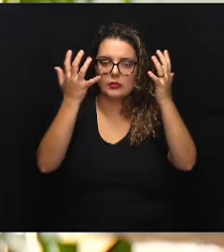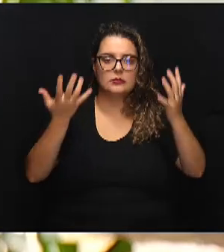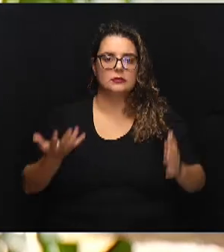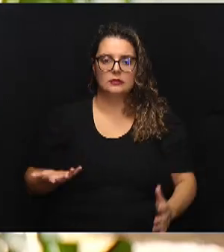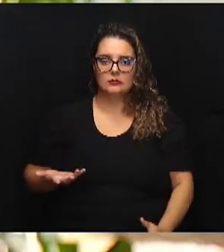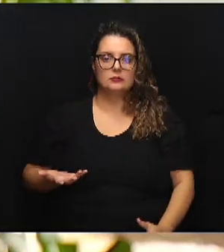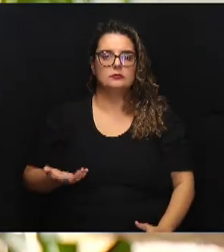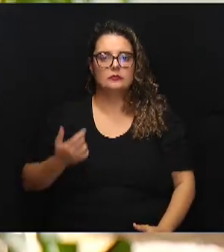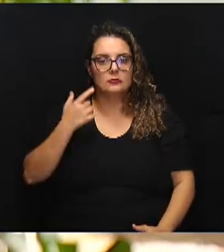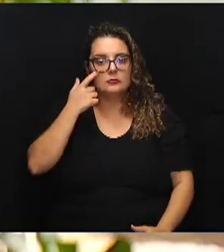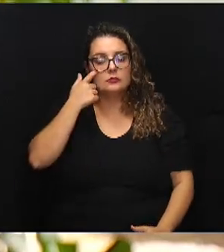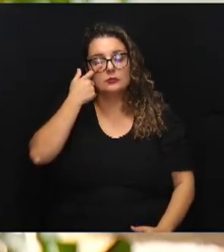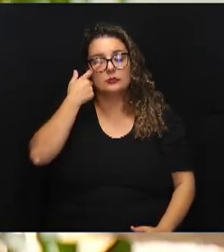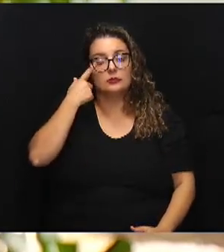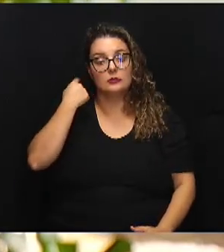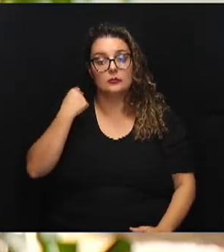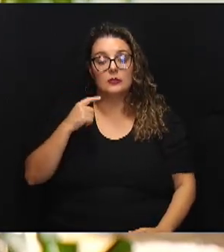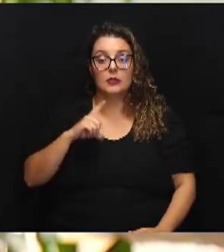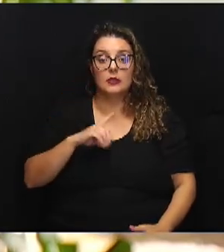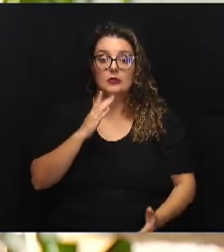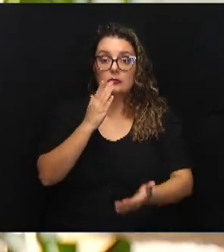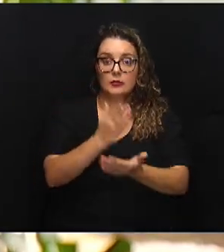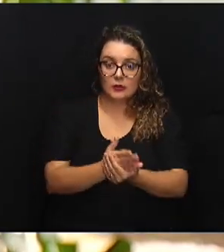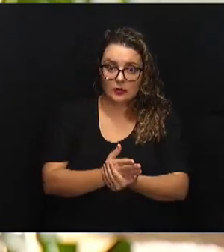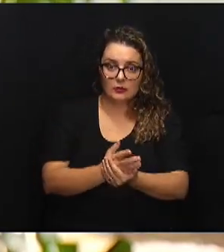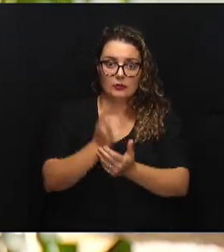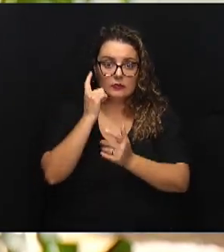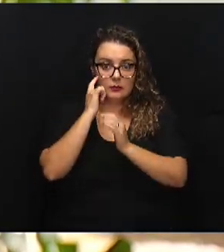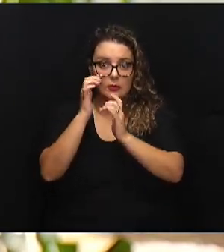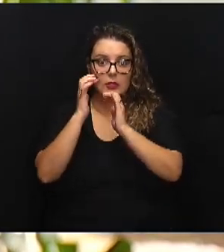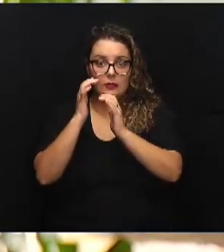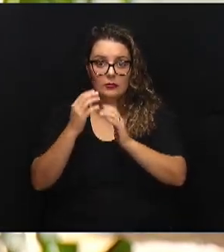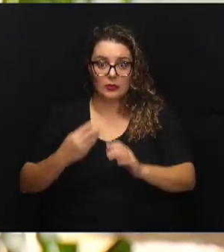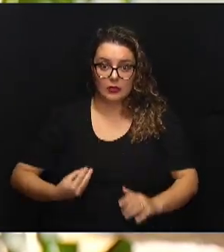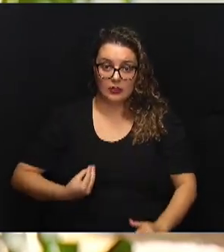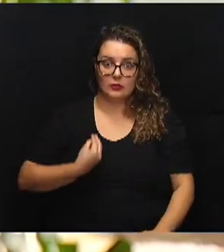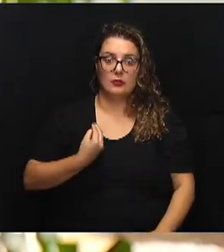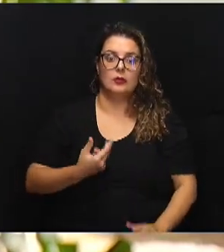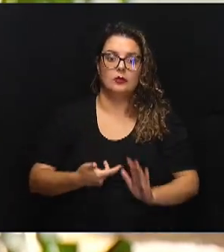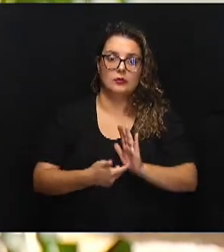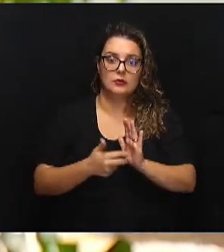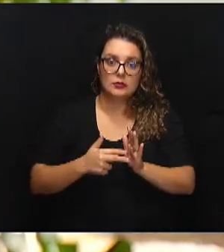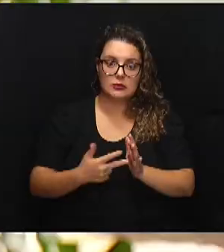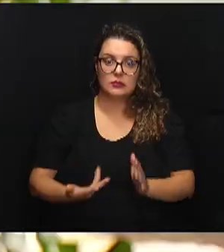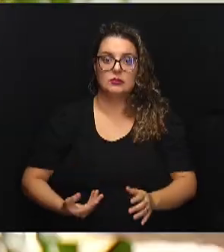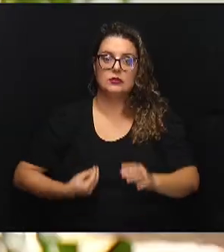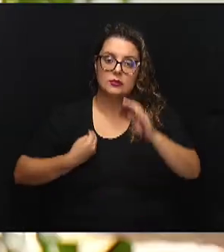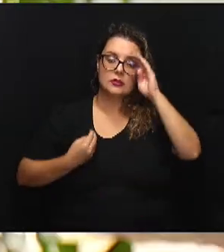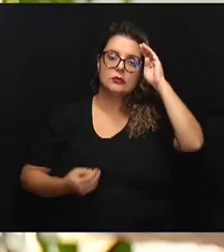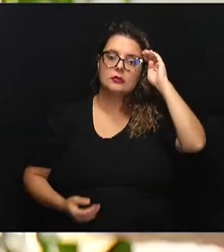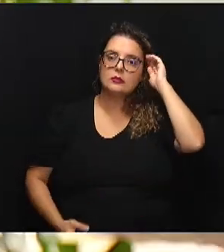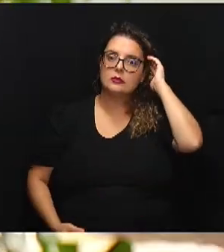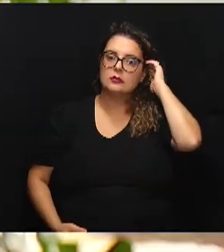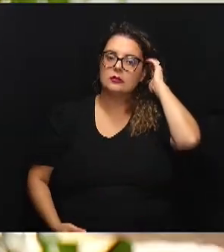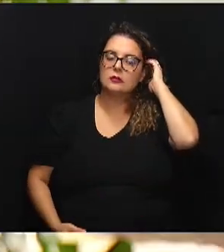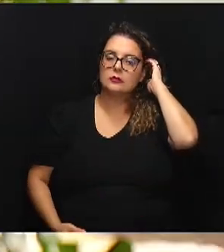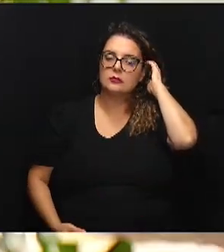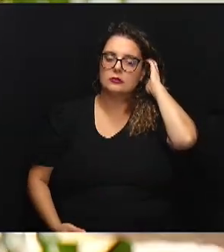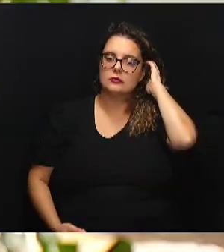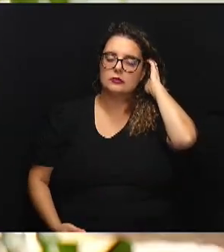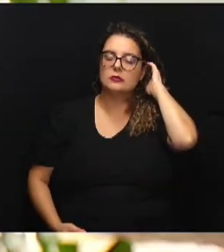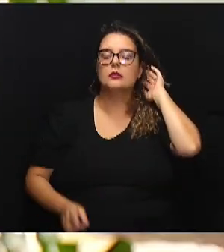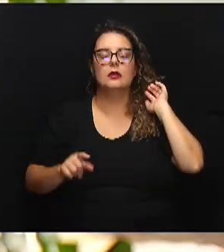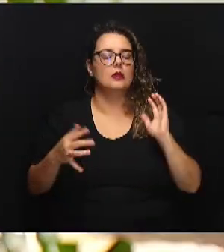Inevitavelmente há uma pausa, né? Para a reflexão da vida, do sentido da vida, né? É maravilhoso. E